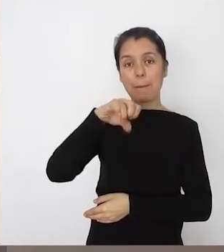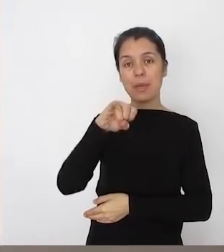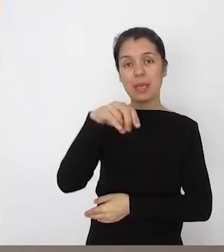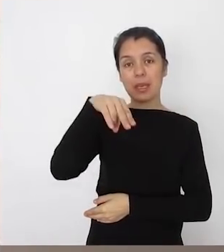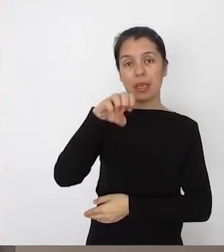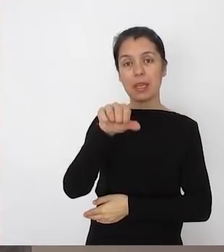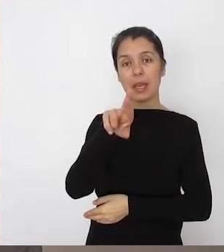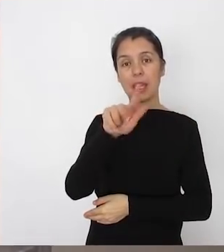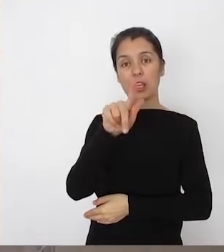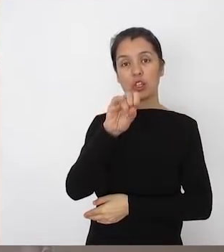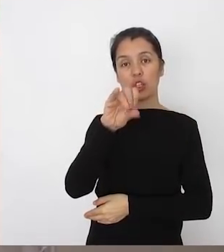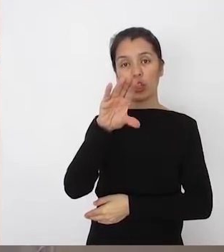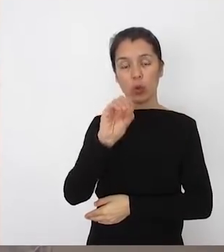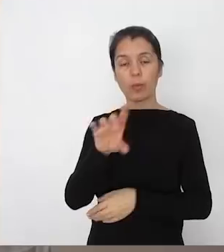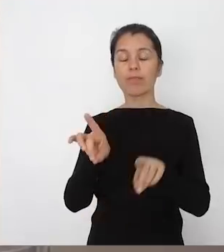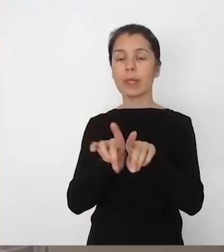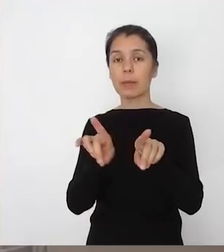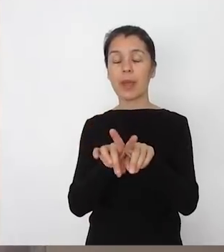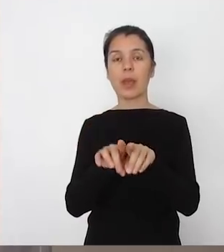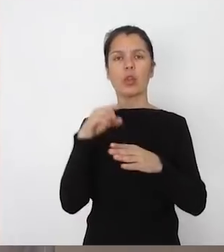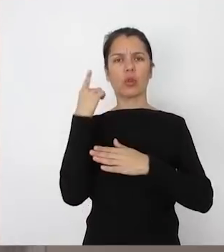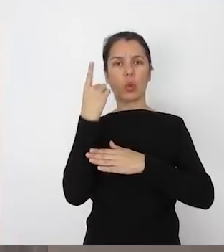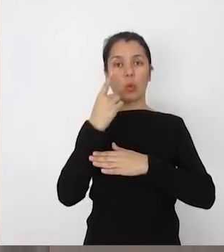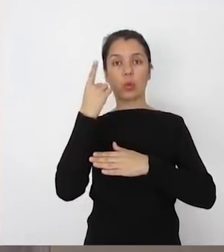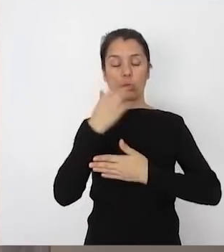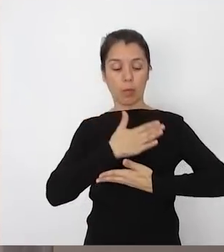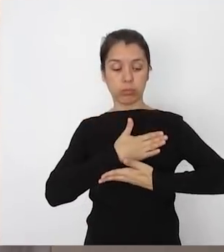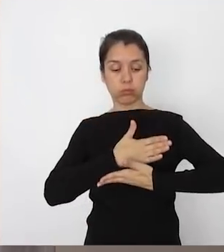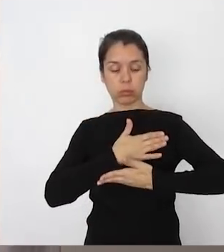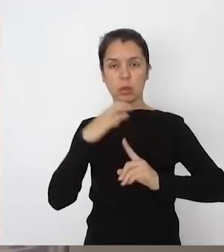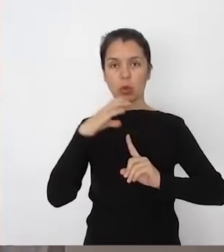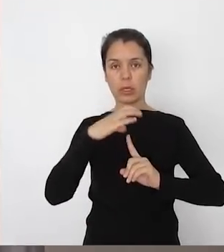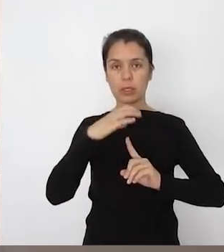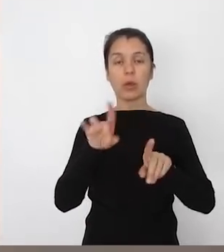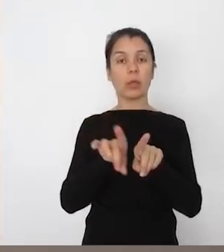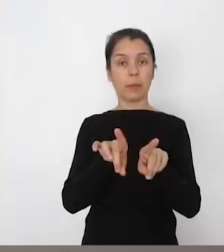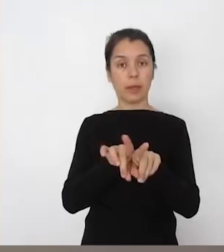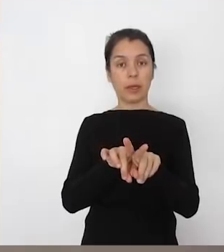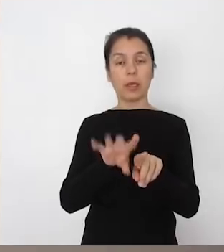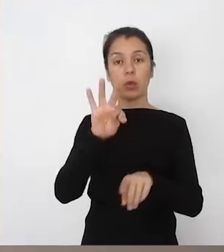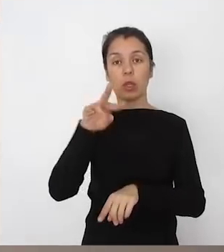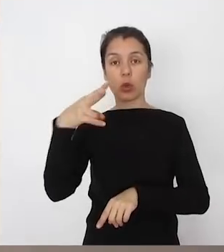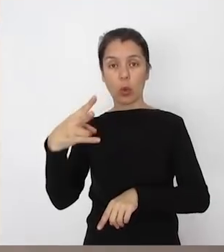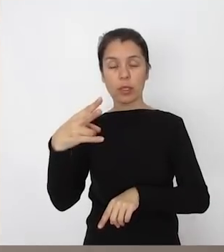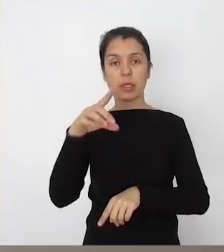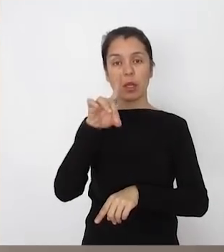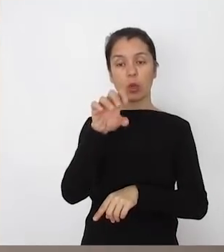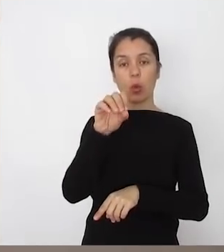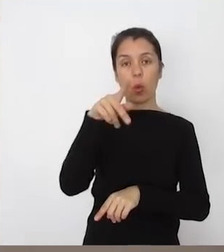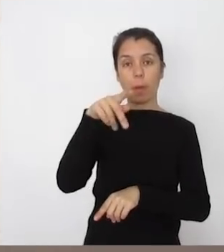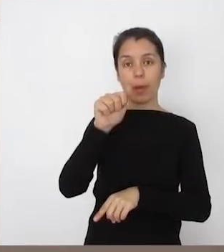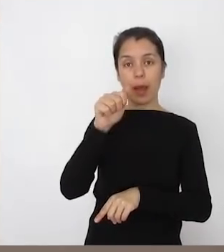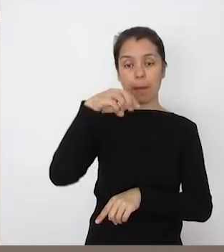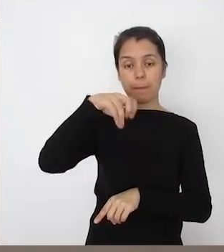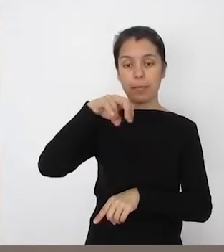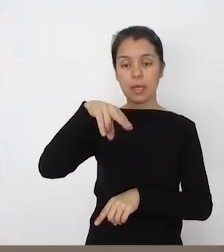teu coração acelera muito e você tem aquela falta de ar, né? Porque o teu coração está a 1000 e esse coração a 1000 é consequência, então, esse